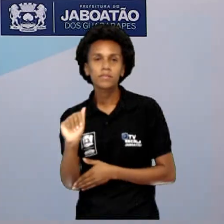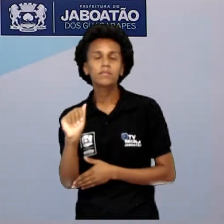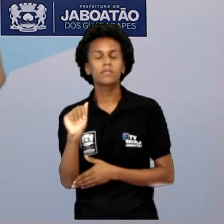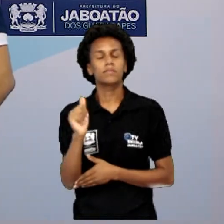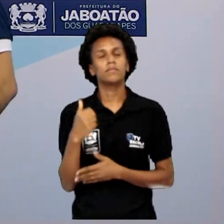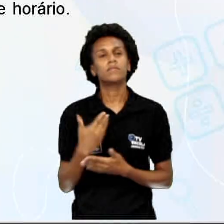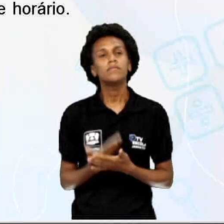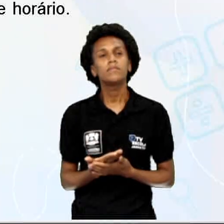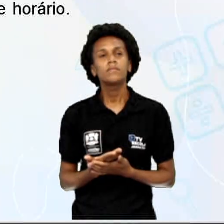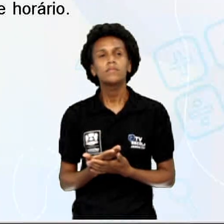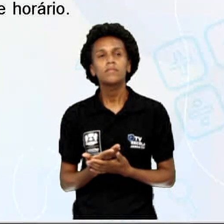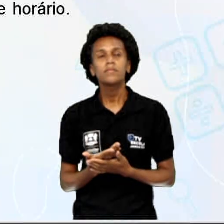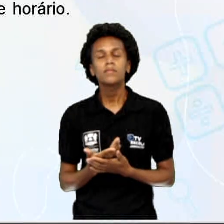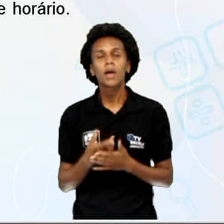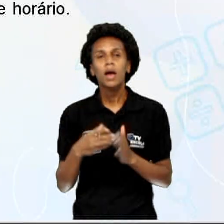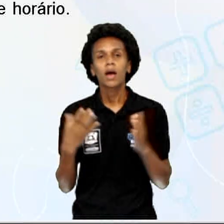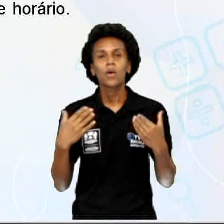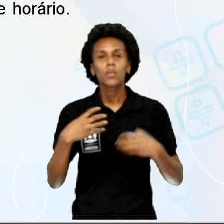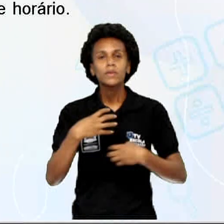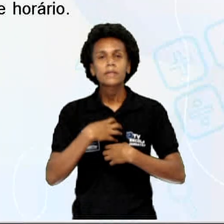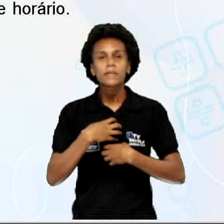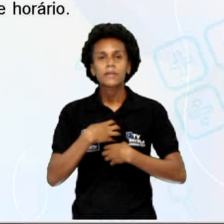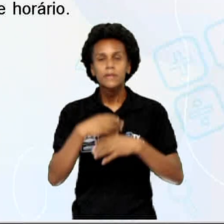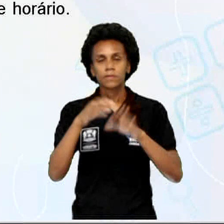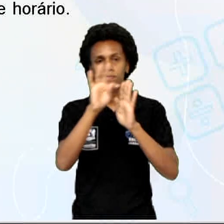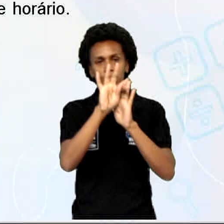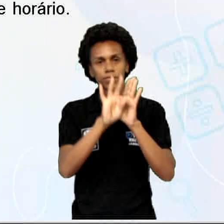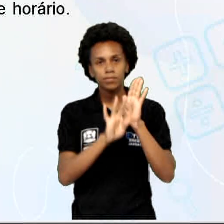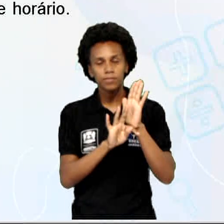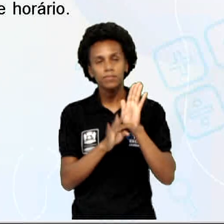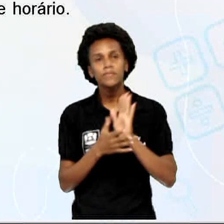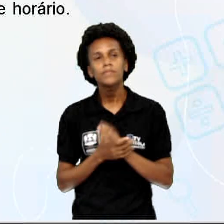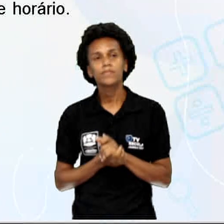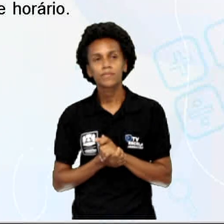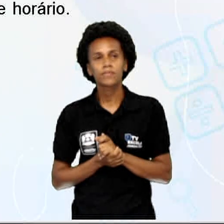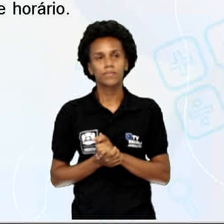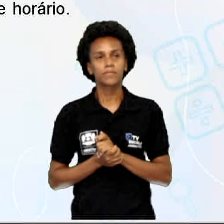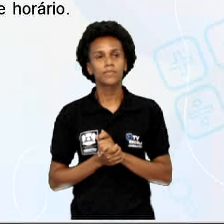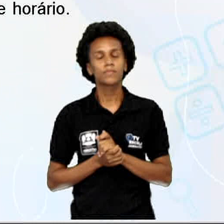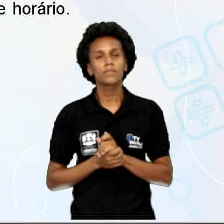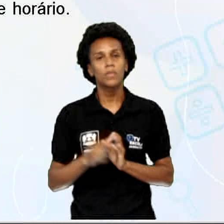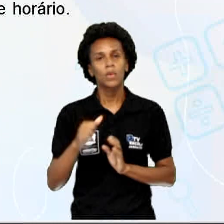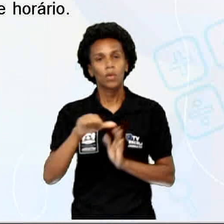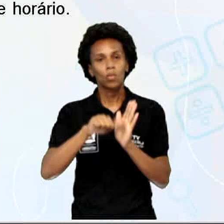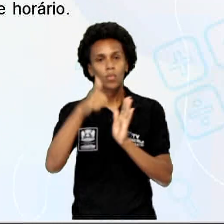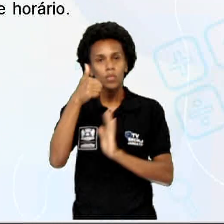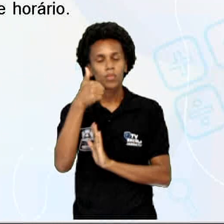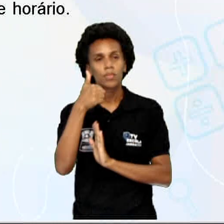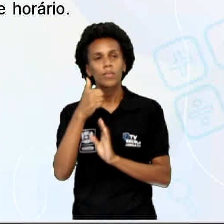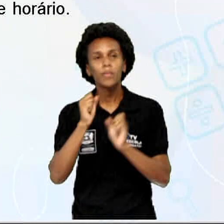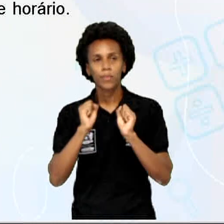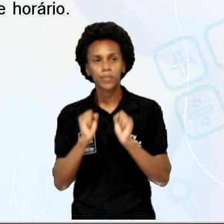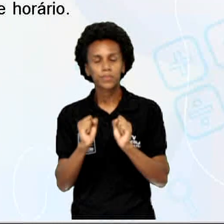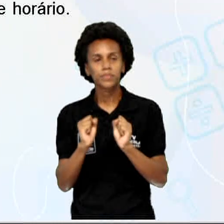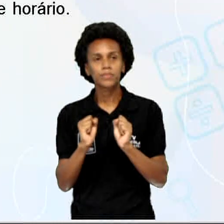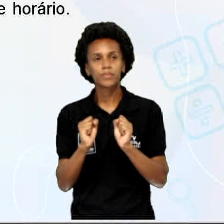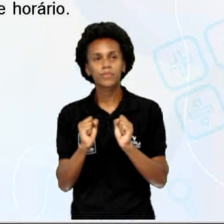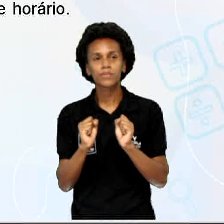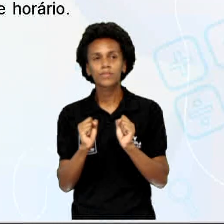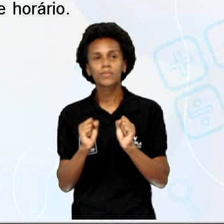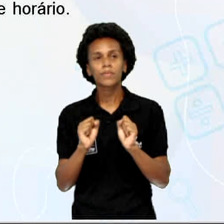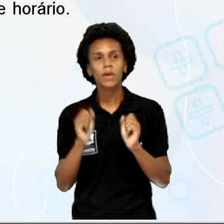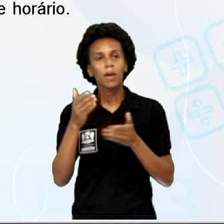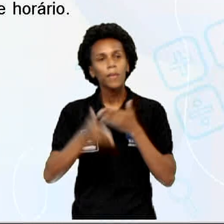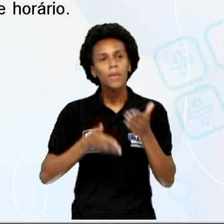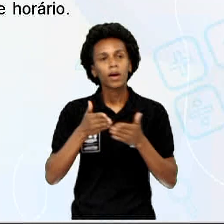itens. Olha só. Item 1. Poderíamos todos participar da reunião, caso fôssemos avisados